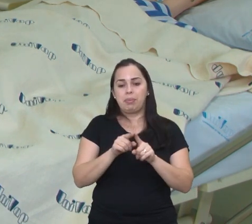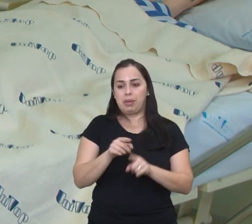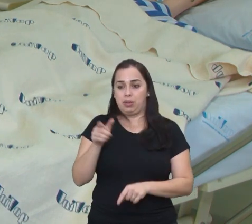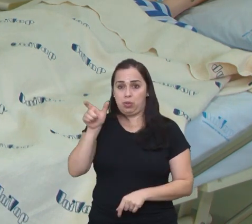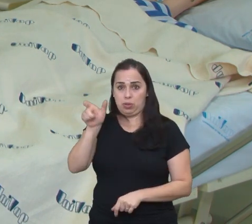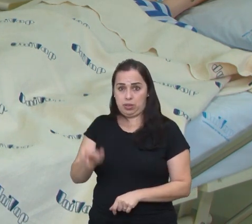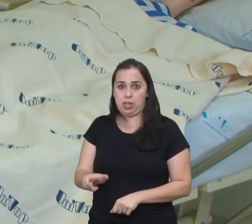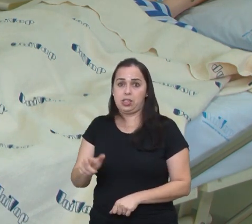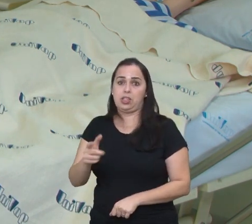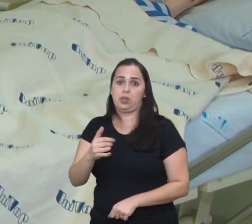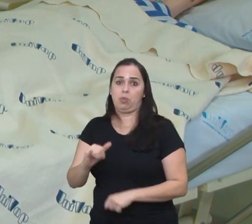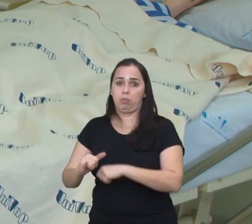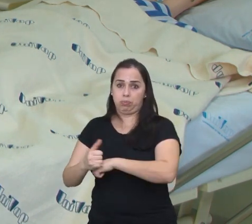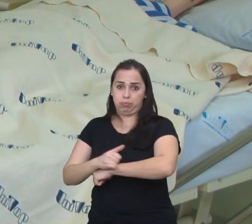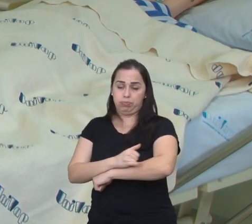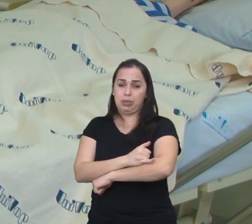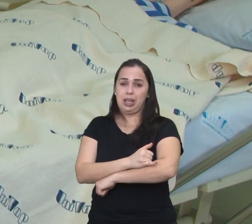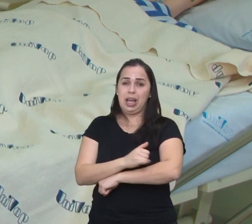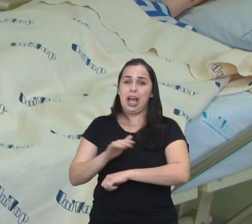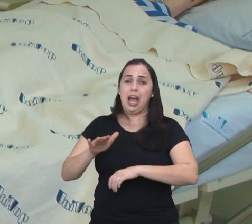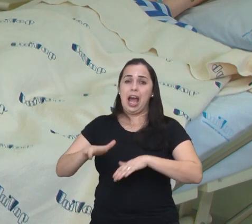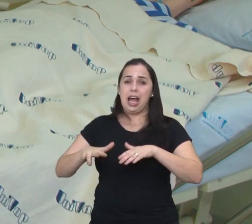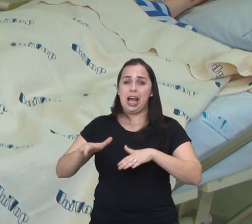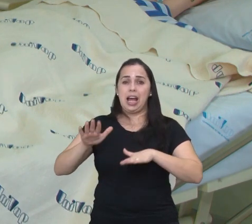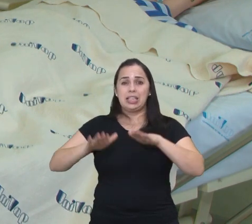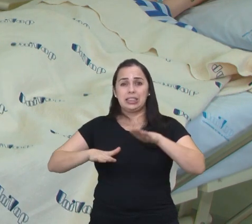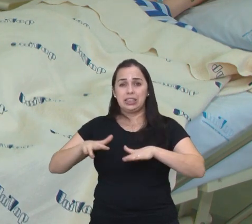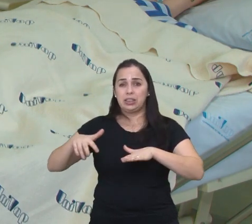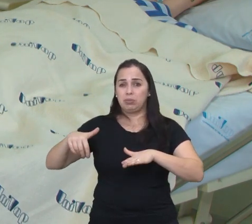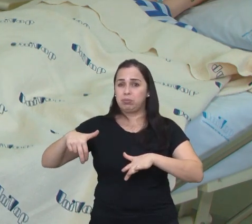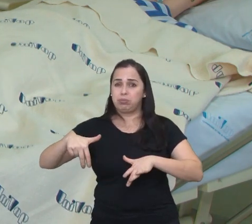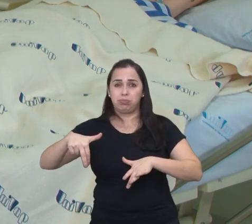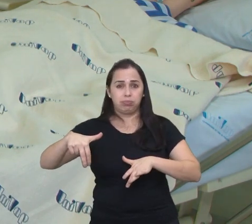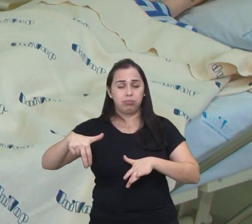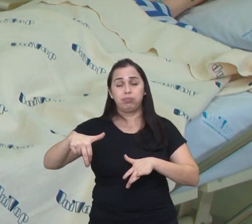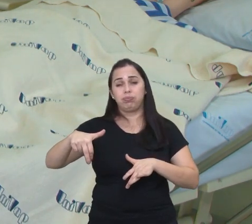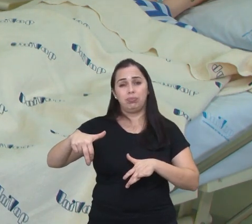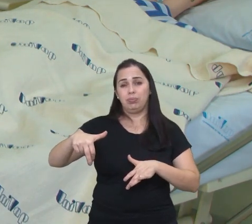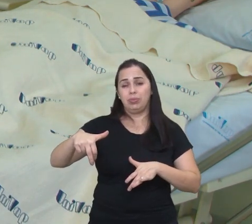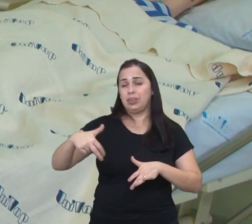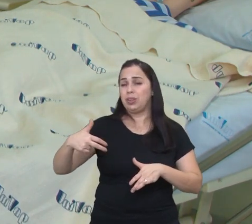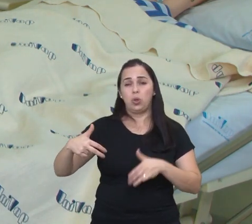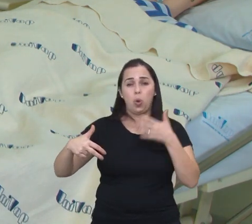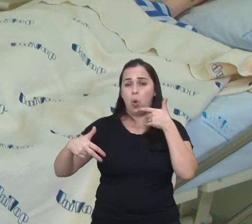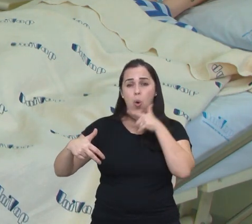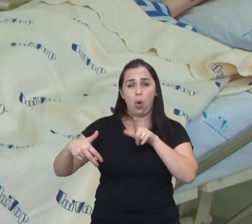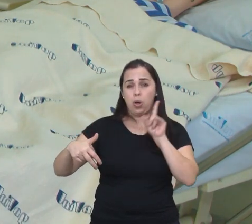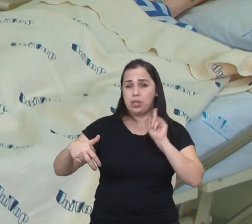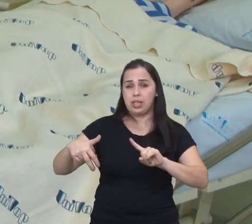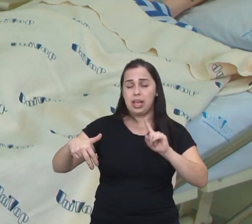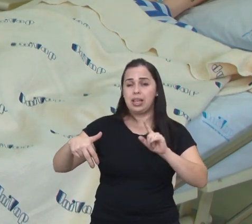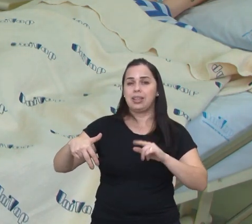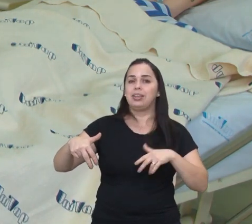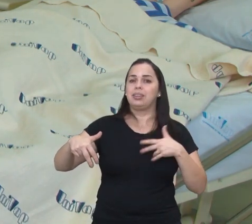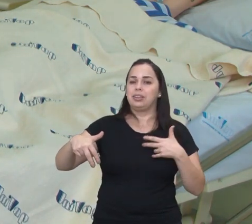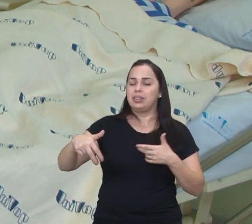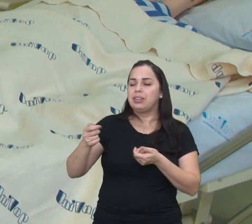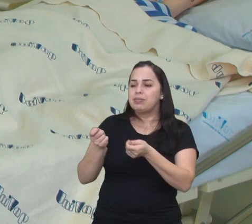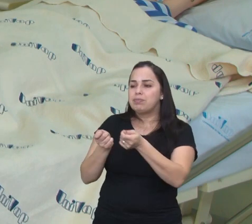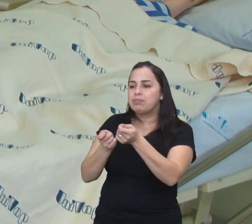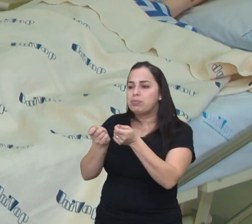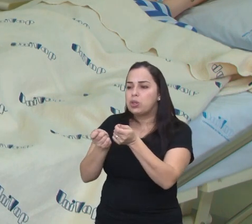os obesos mórbidos, muitas vezes, têm também comorbidades devido a essa obesidade, e isso também vai